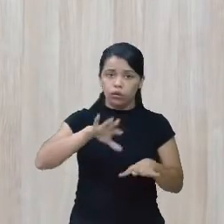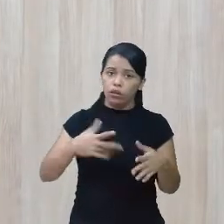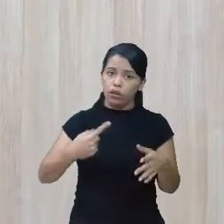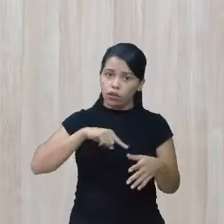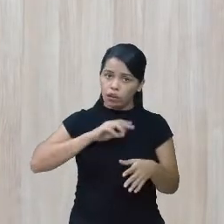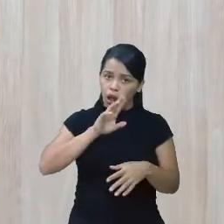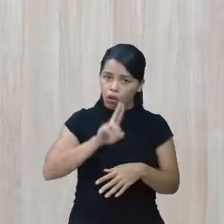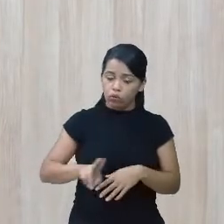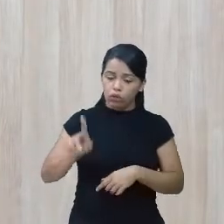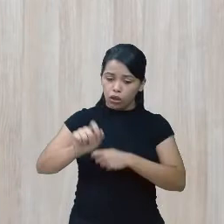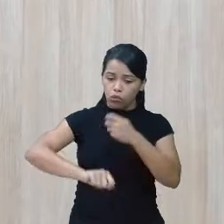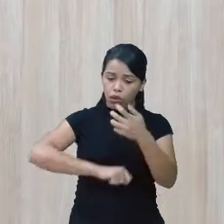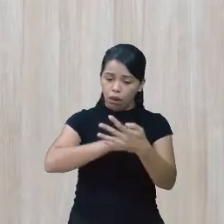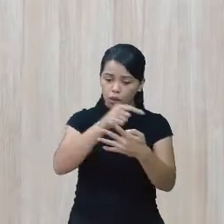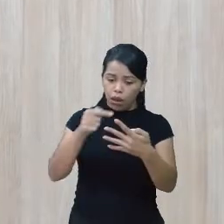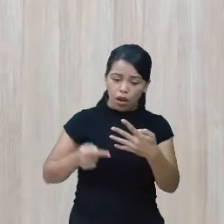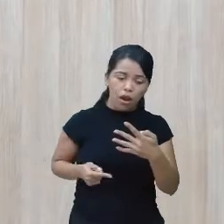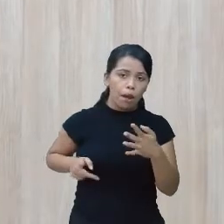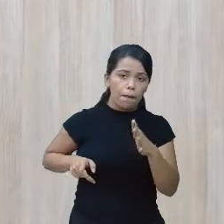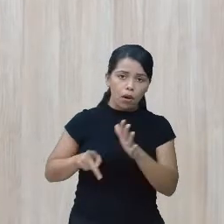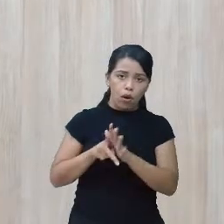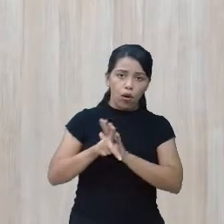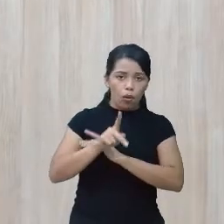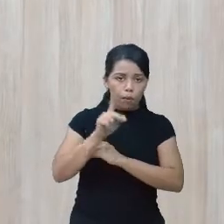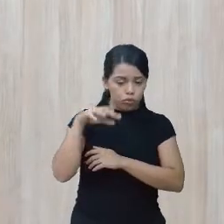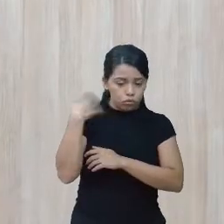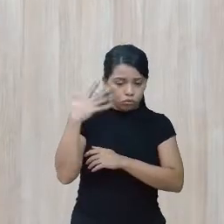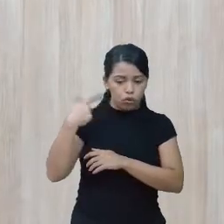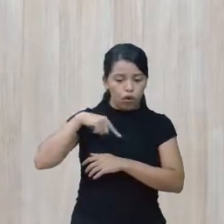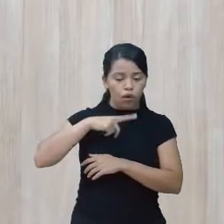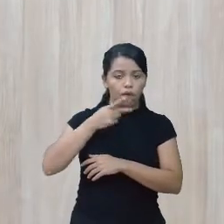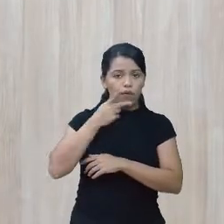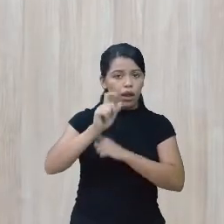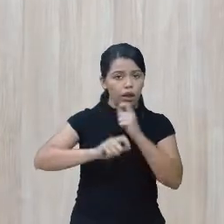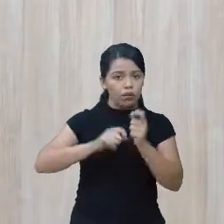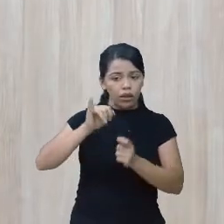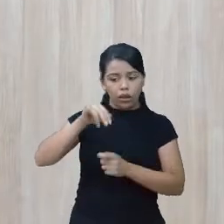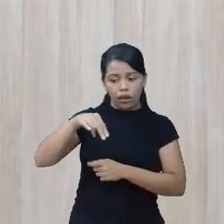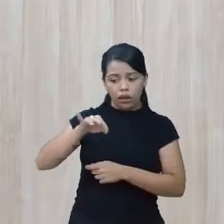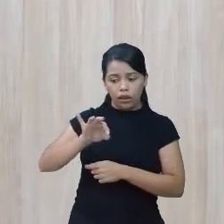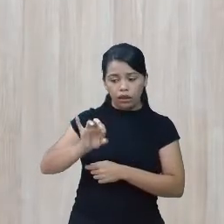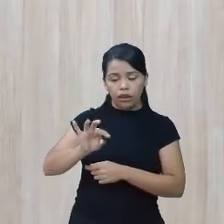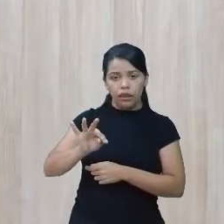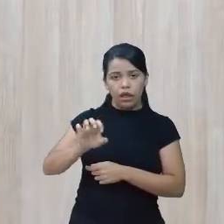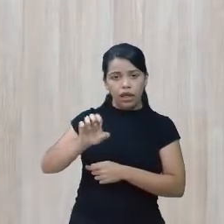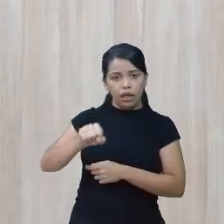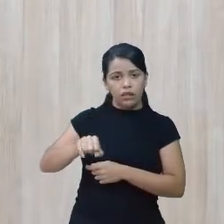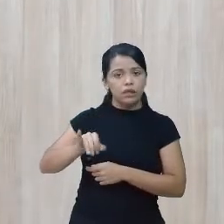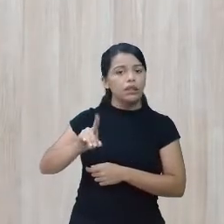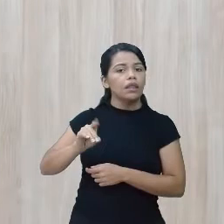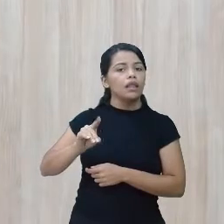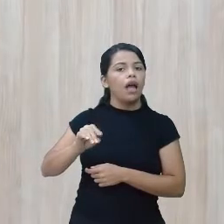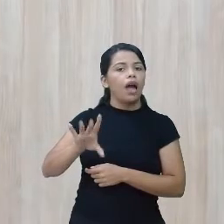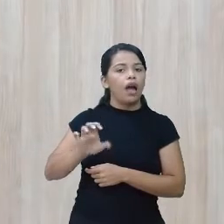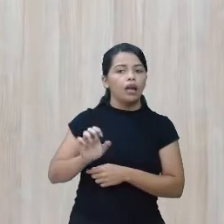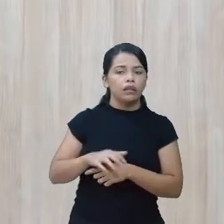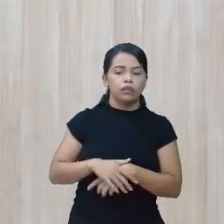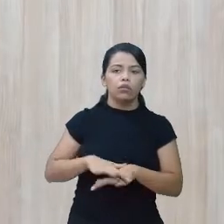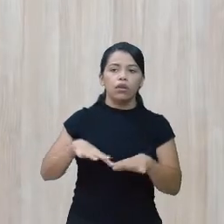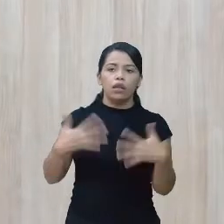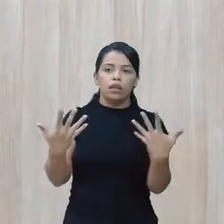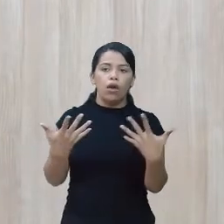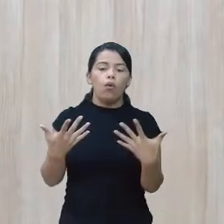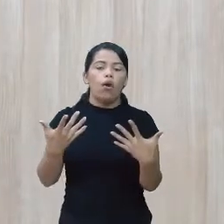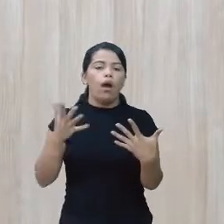Eu falei de quê? Falei de intensidade. Então, bora lá. As fontes naturais, elas podem